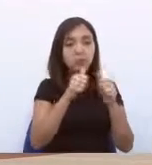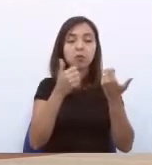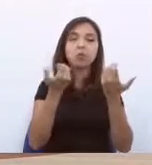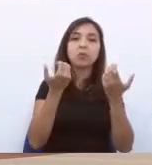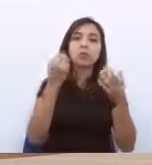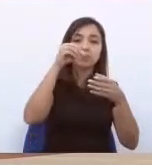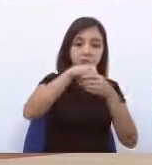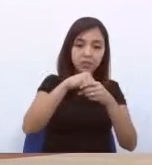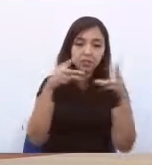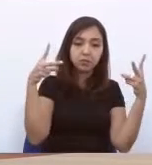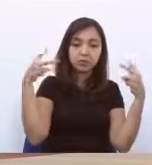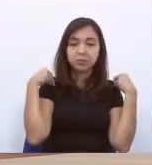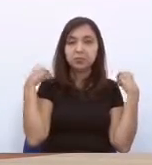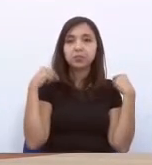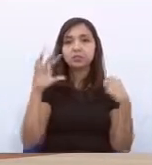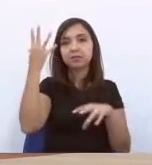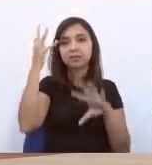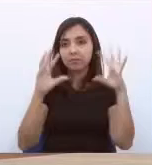motoristas estão passando.